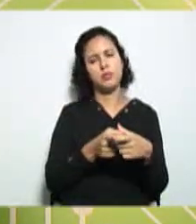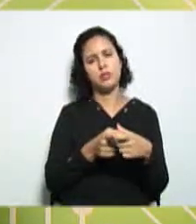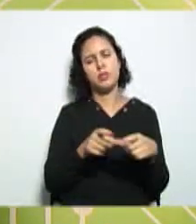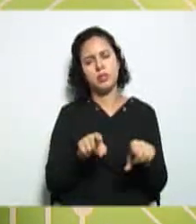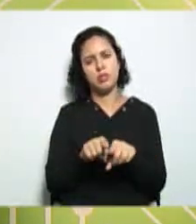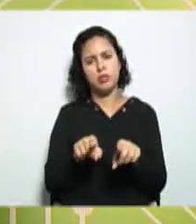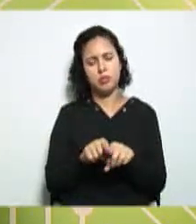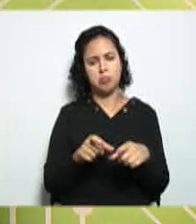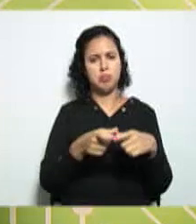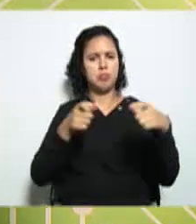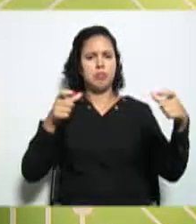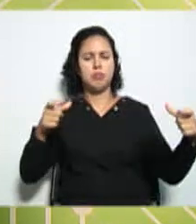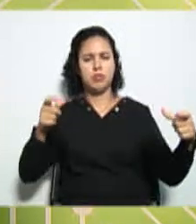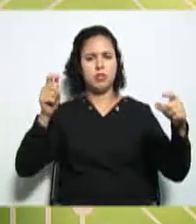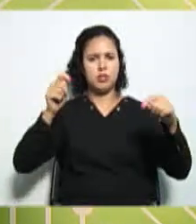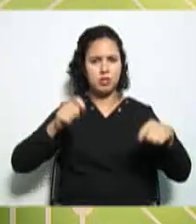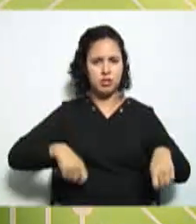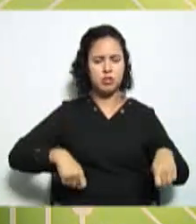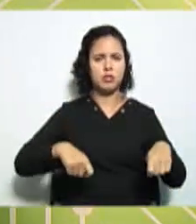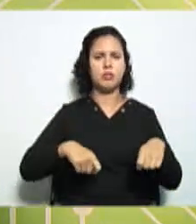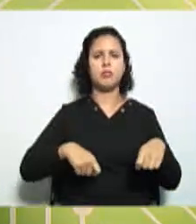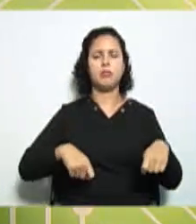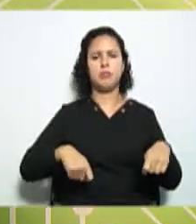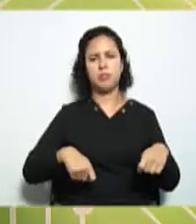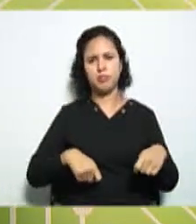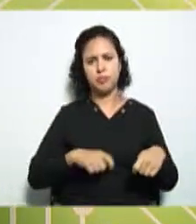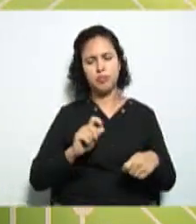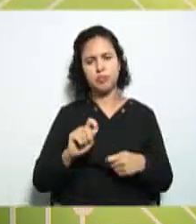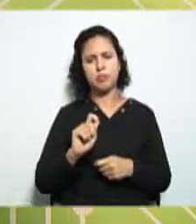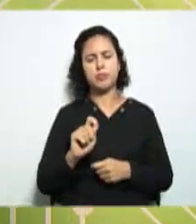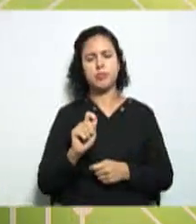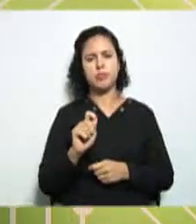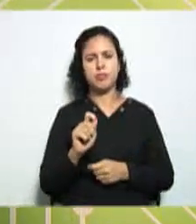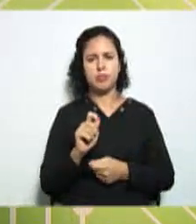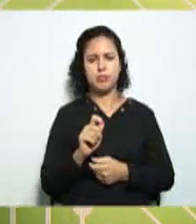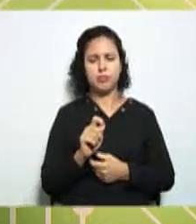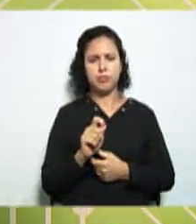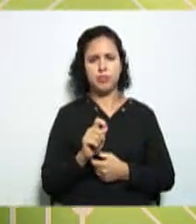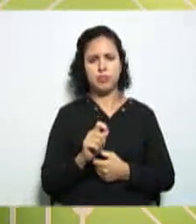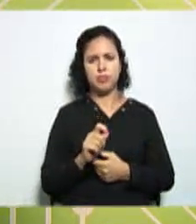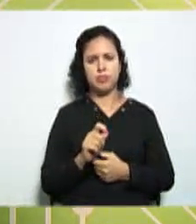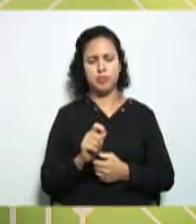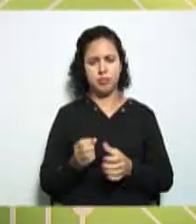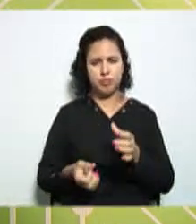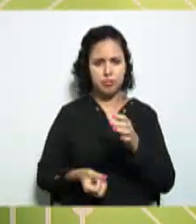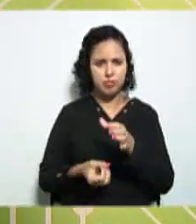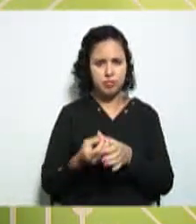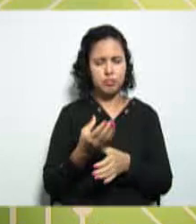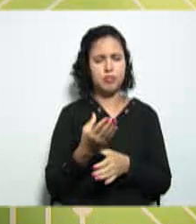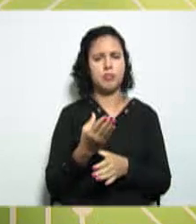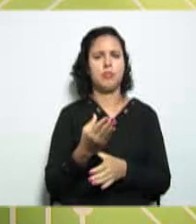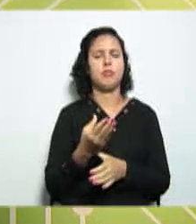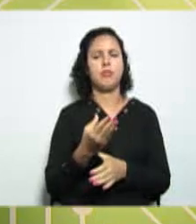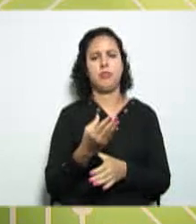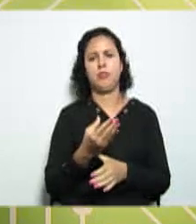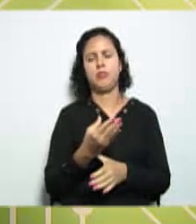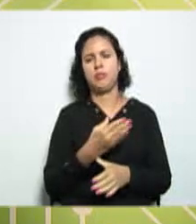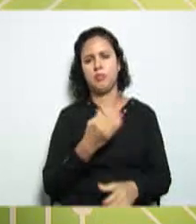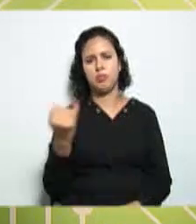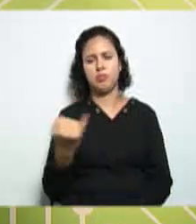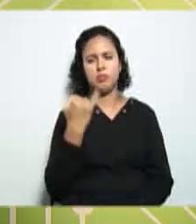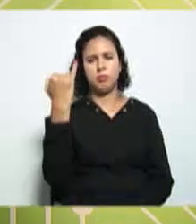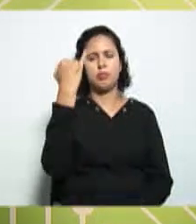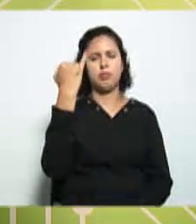elas produzem, né, elas conseguem ter uma produção muito significativa para